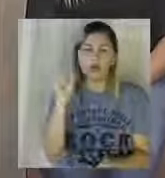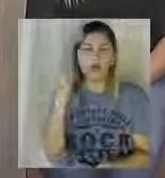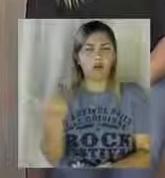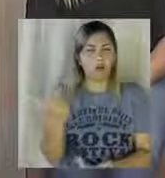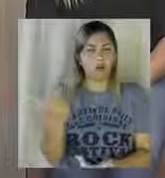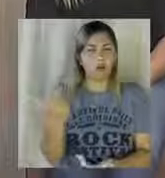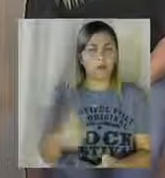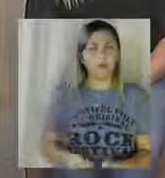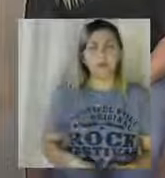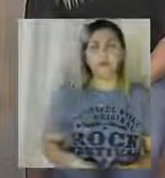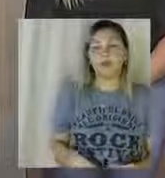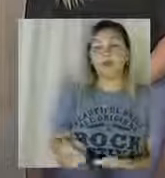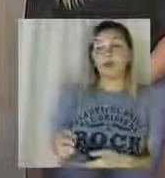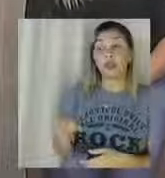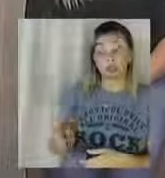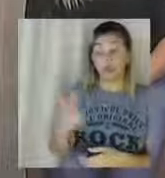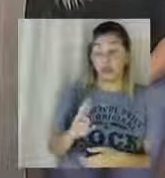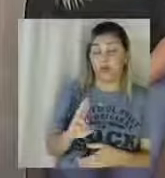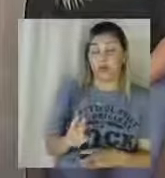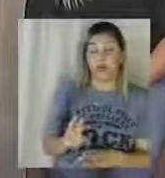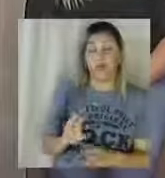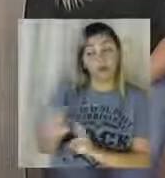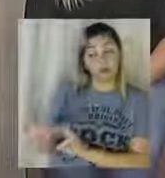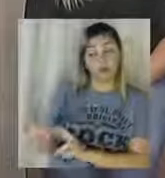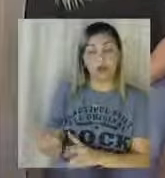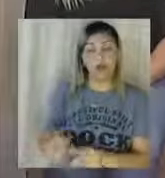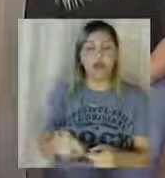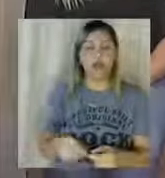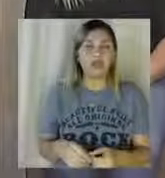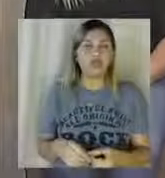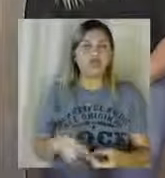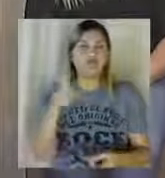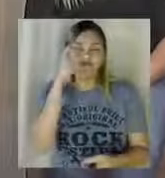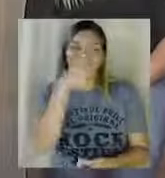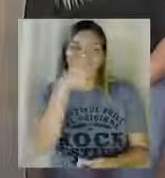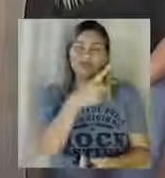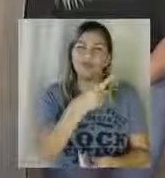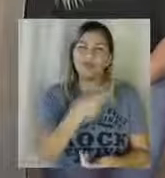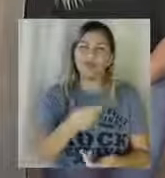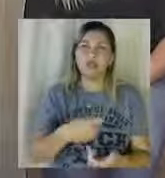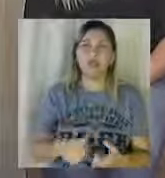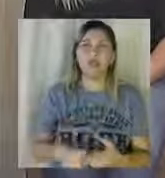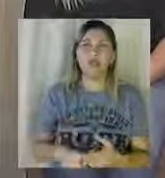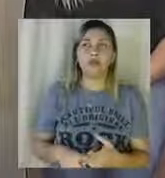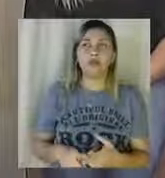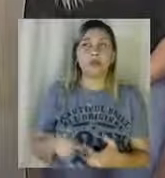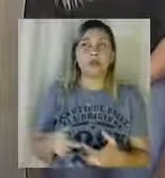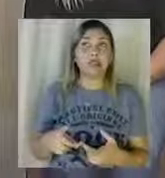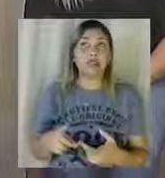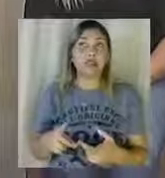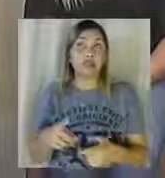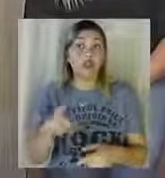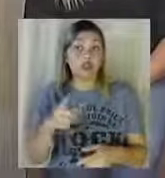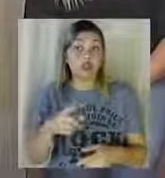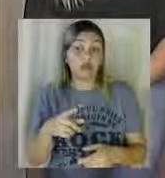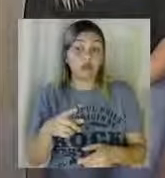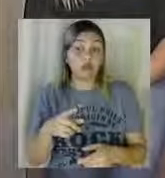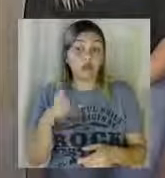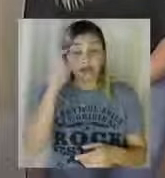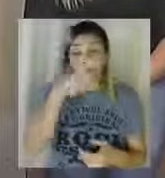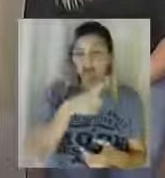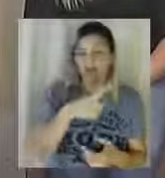Muito difícil. Eu antes não sentia tanta dificuldade assim, porque antes eu era ouvinte. A